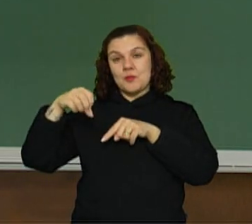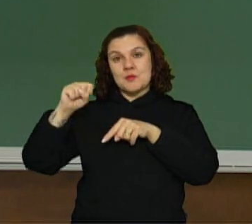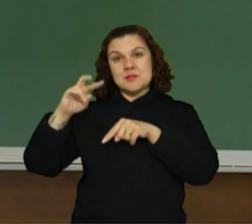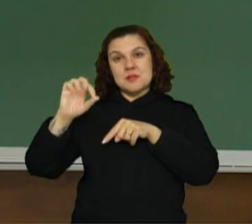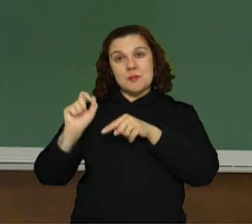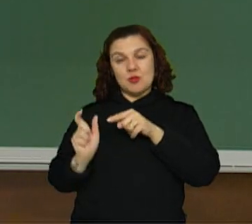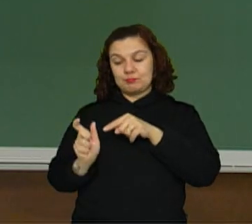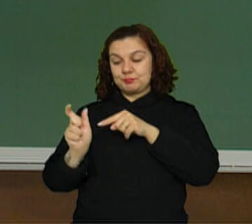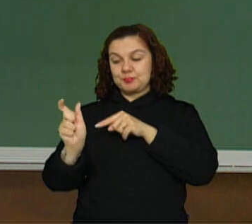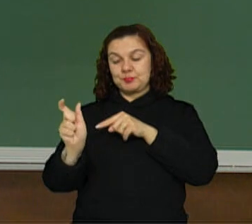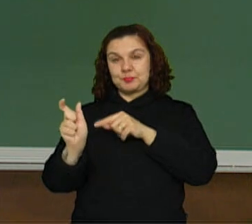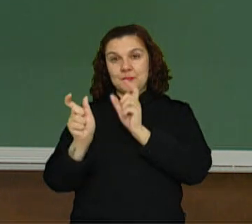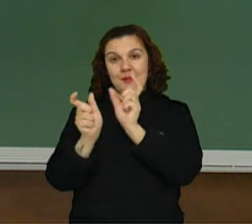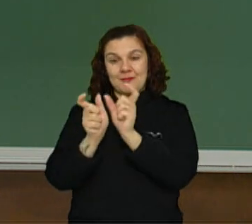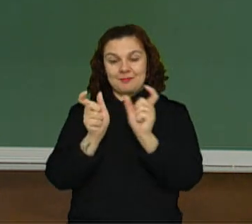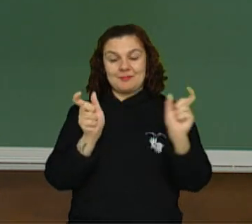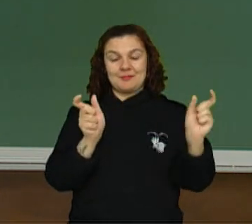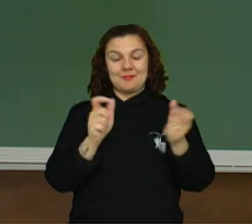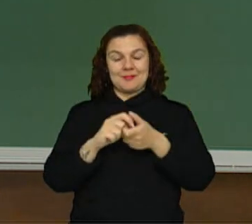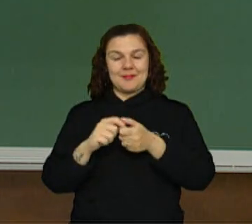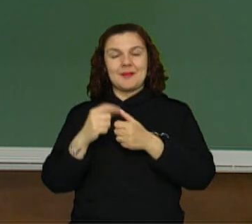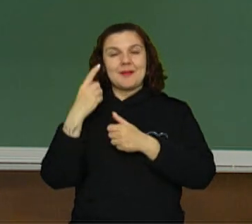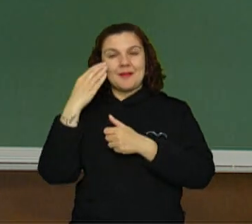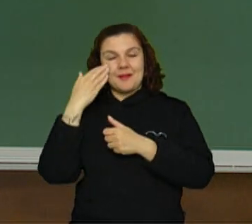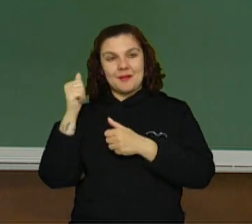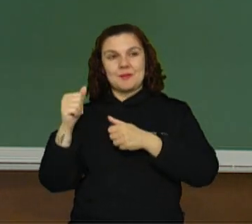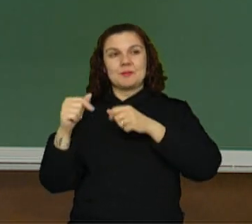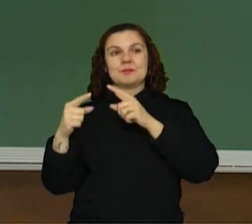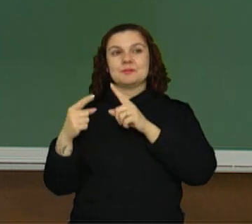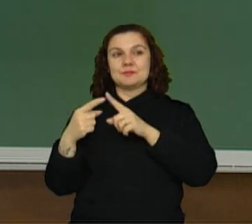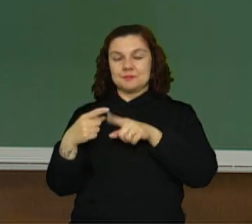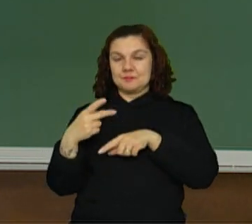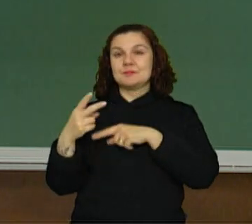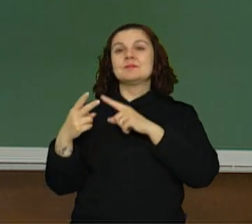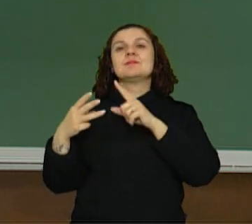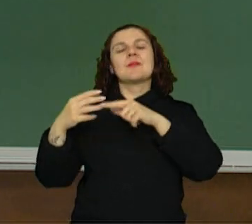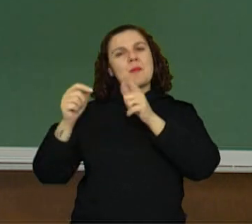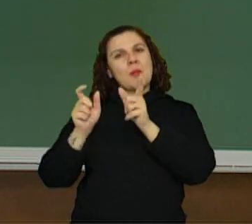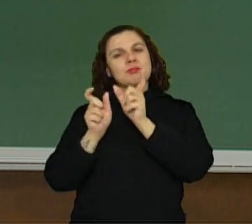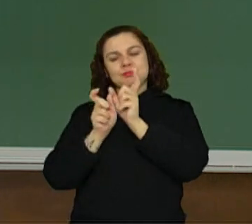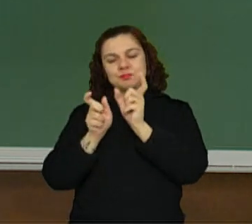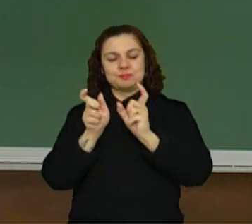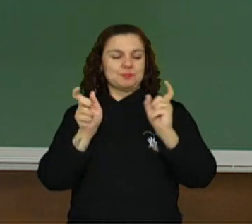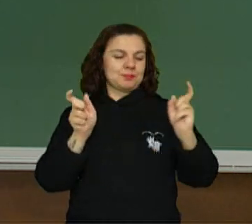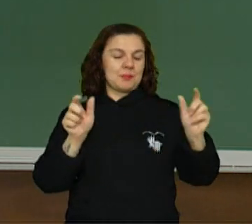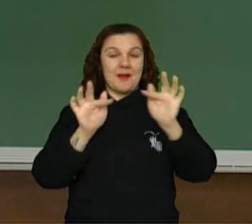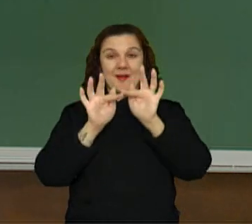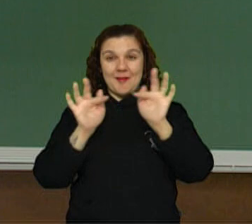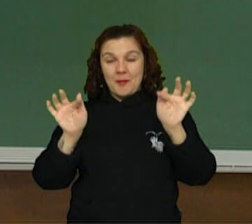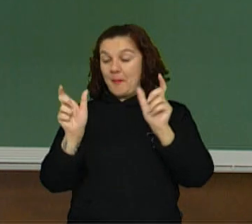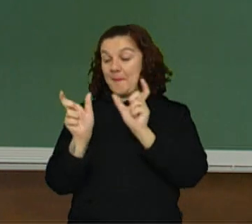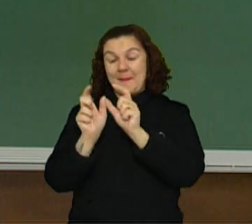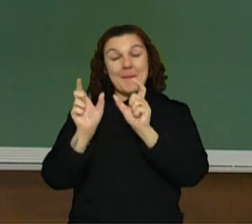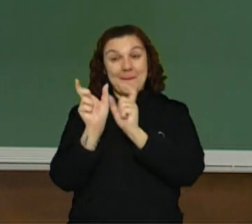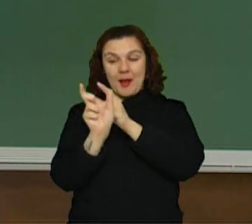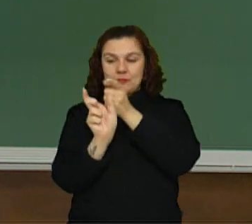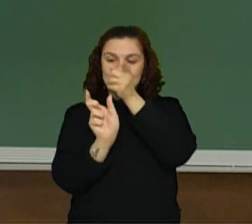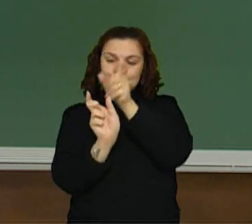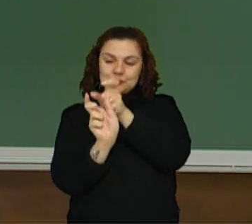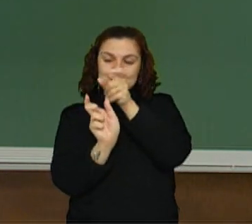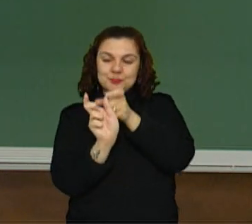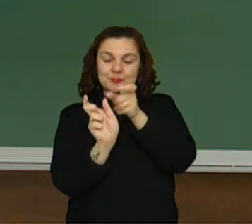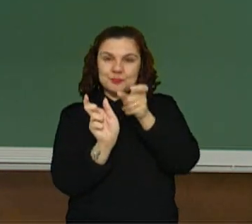sílaba só, pessoal. Não esqueçam disso. Lembra lá, monossílabo, dissílabo, trissílabo, polissílabo,